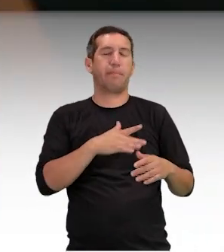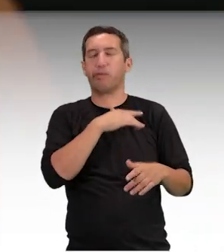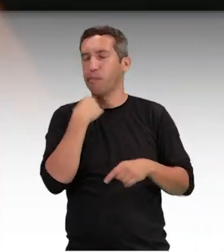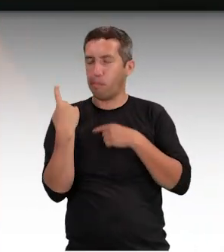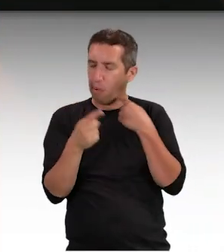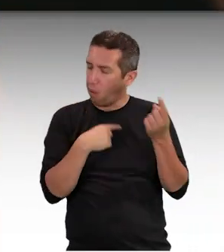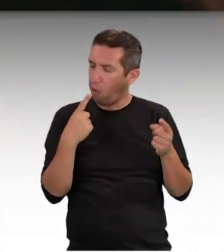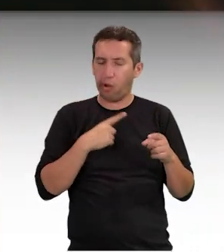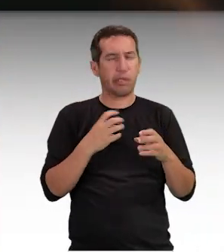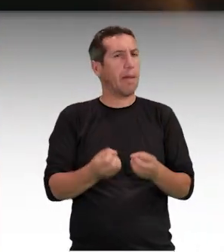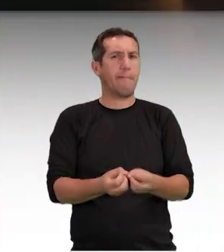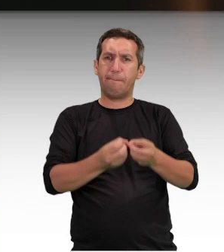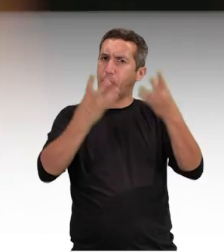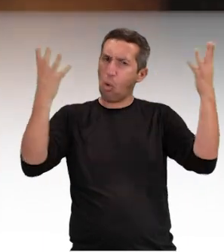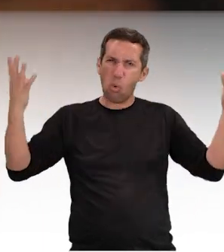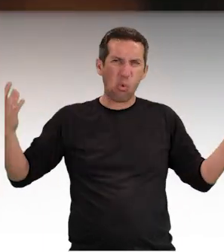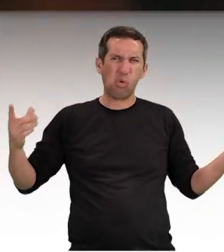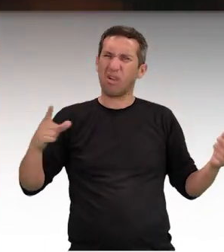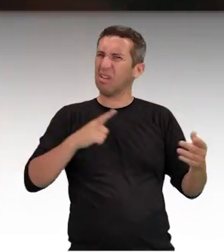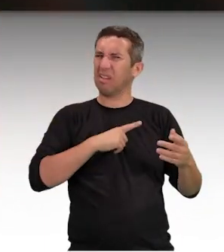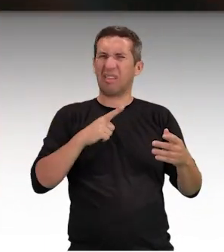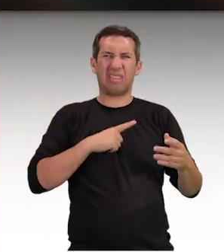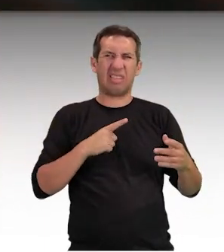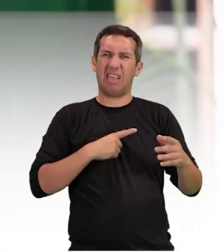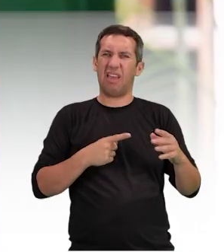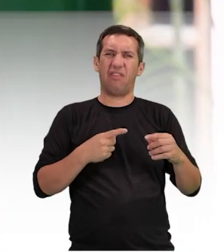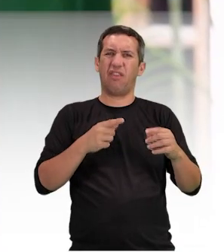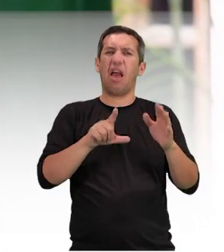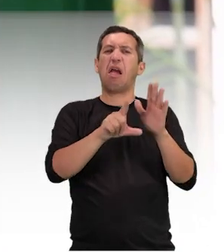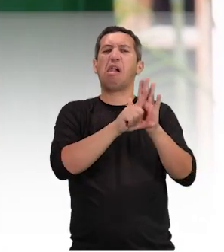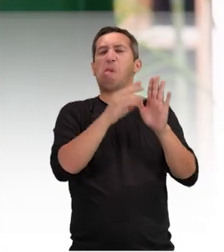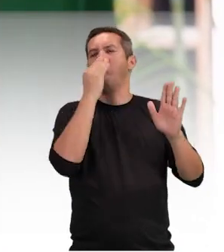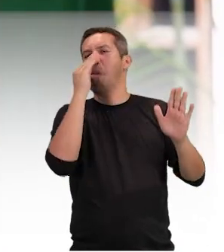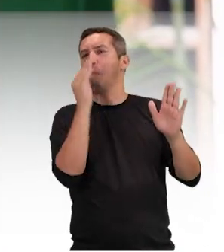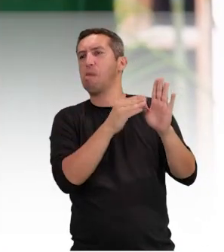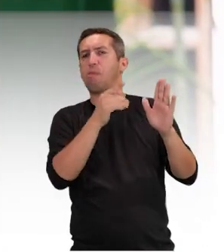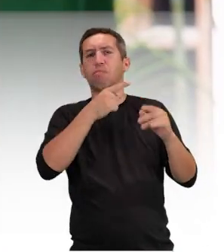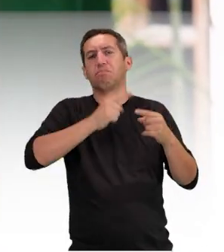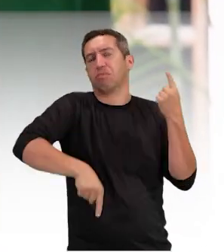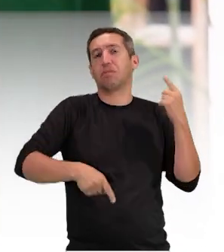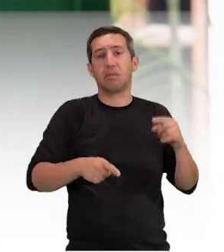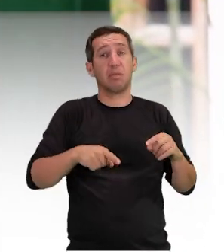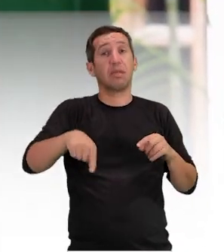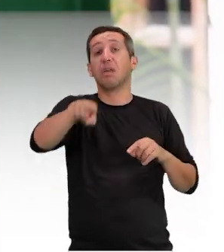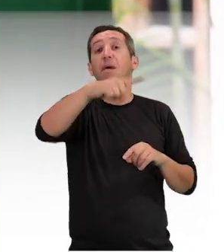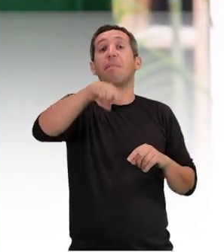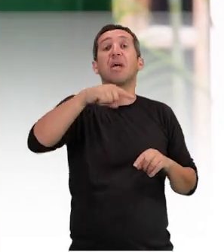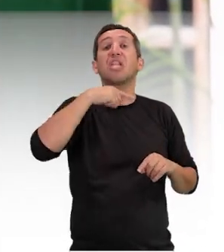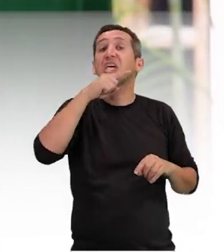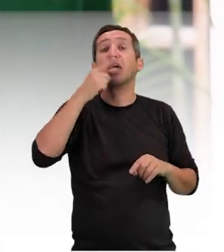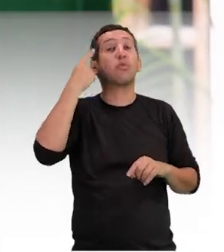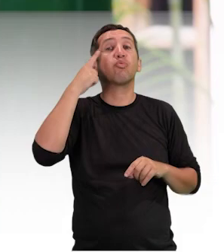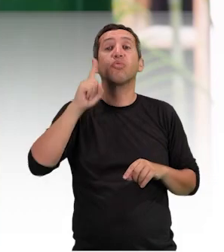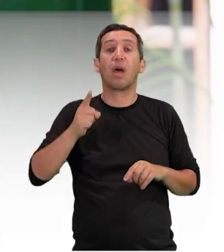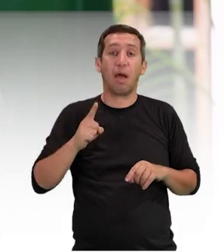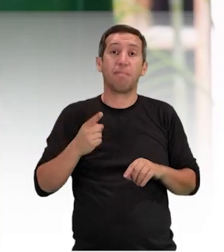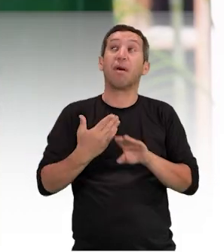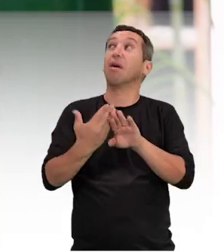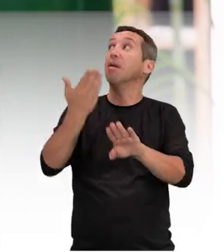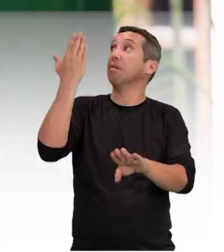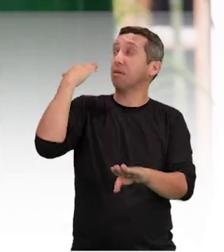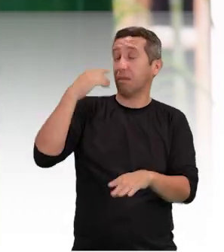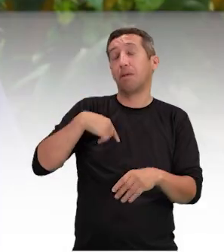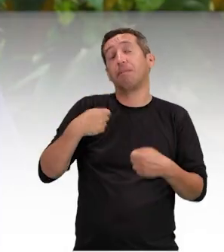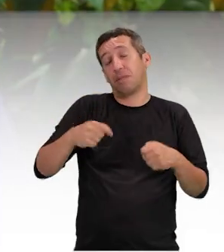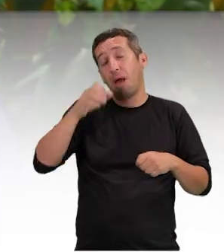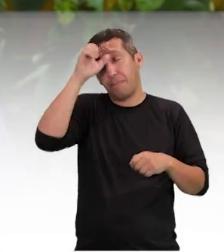teve tiros, bombas contra esses indígenas no período da ditadura, em outros períodos, que ninguém conhece, ninguém sabe. Então a gente precisa aprender isso